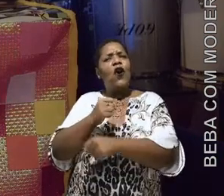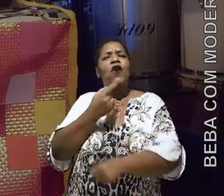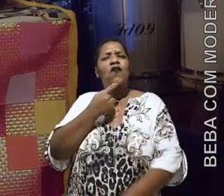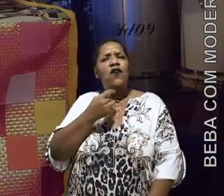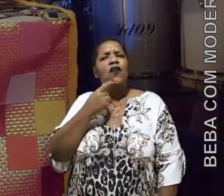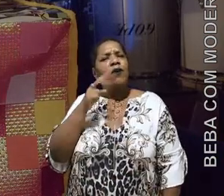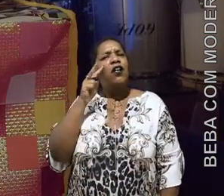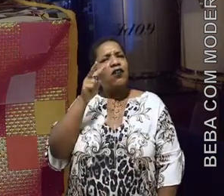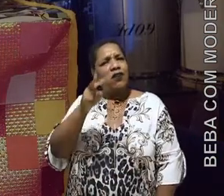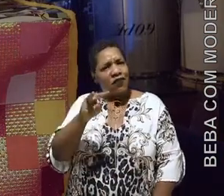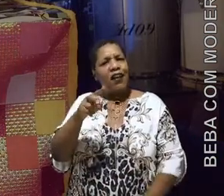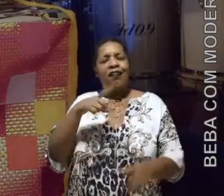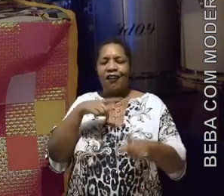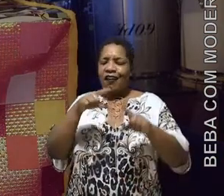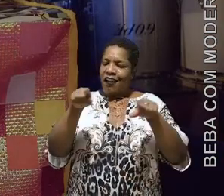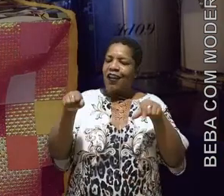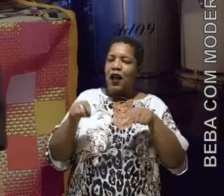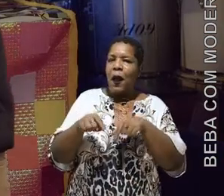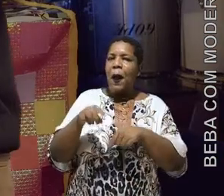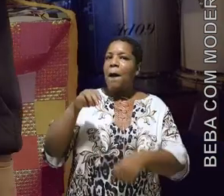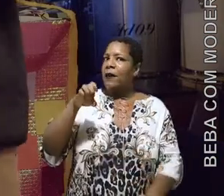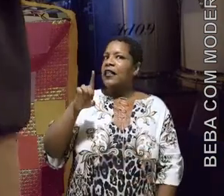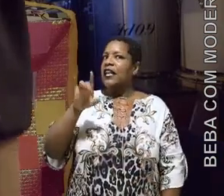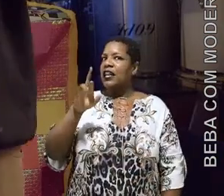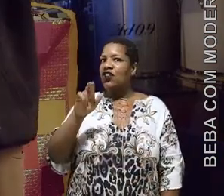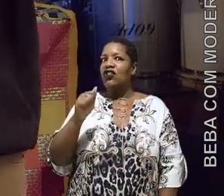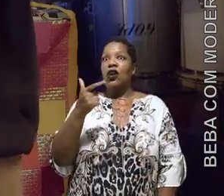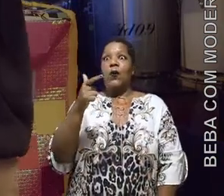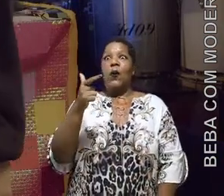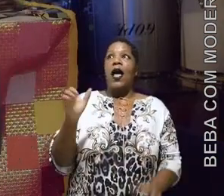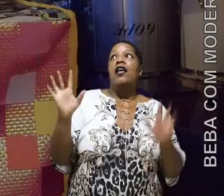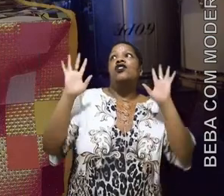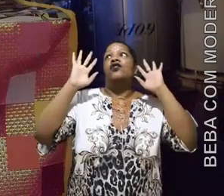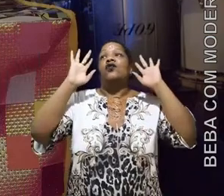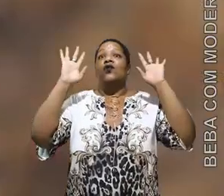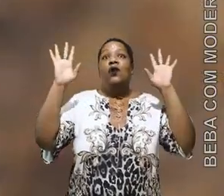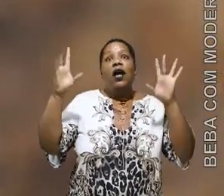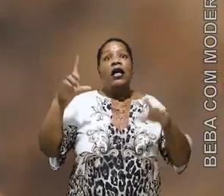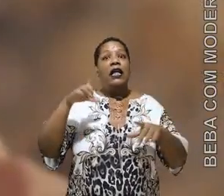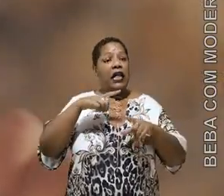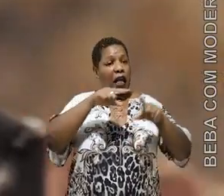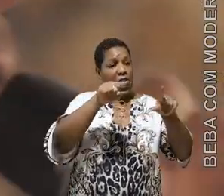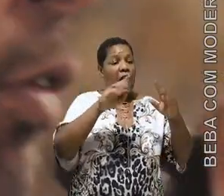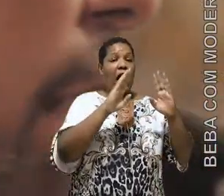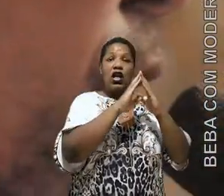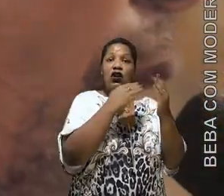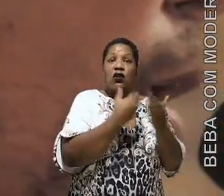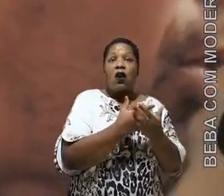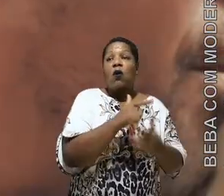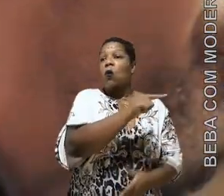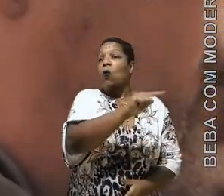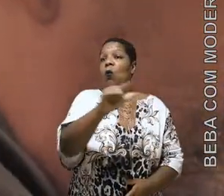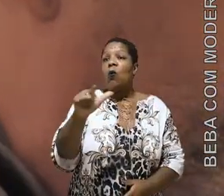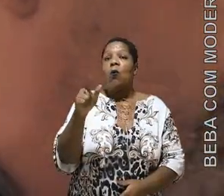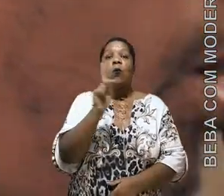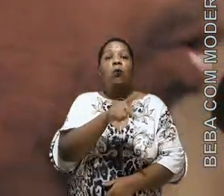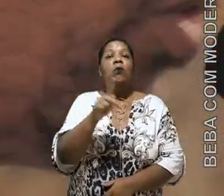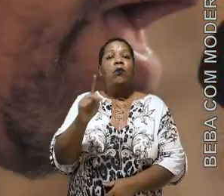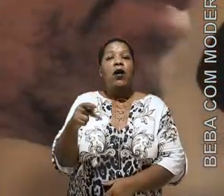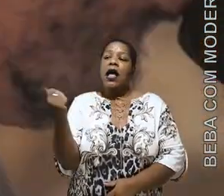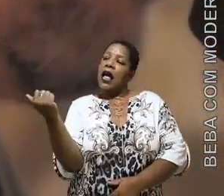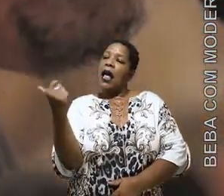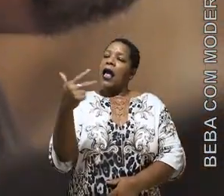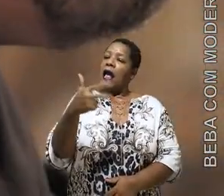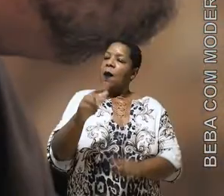do tijolo vermelho usado fedendo incômoda de madeirite esses que não é Hello Kitty 90 escola suas salas de aulas sem Professor